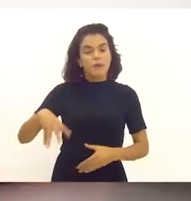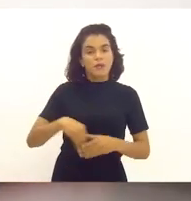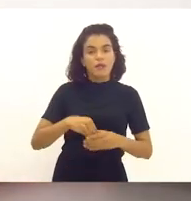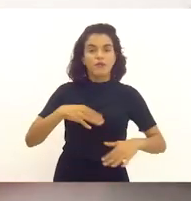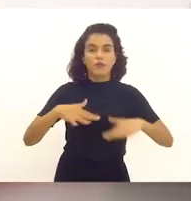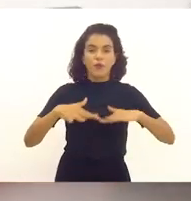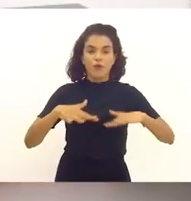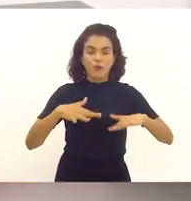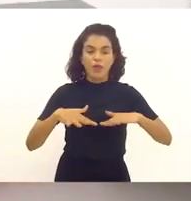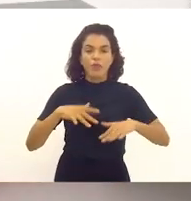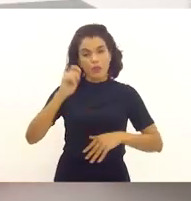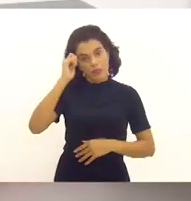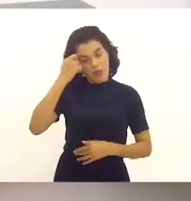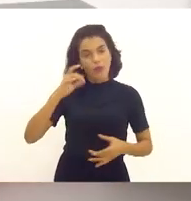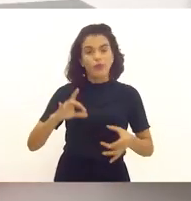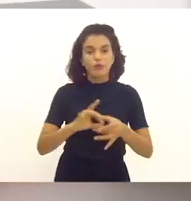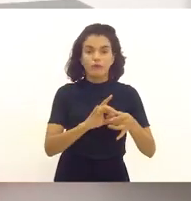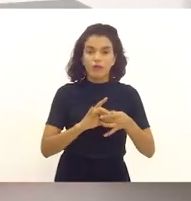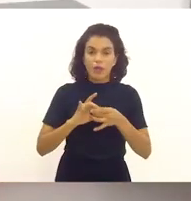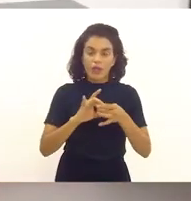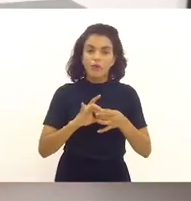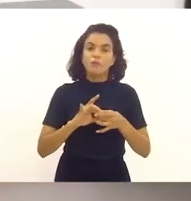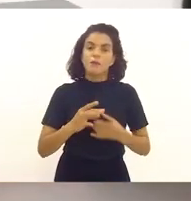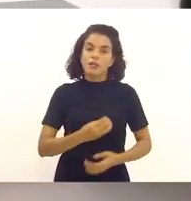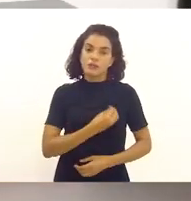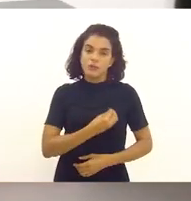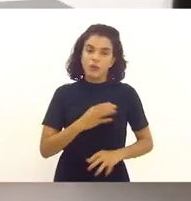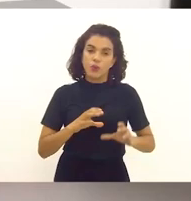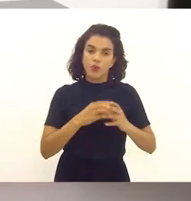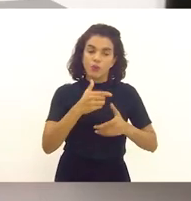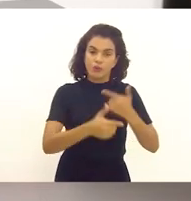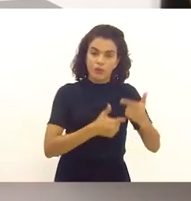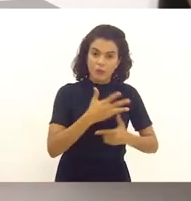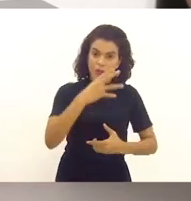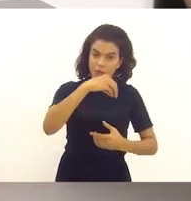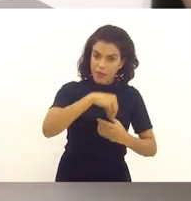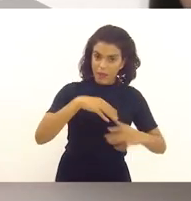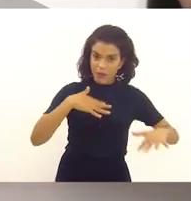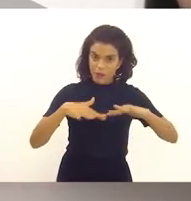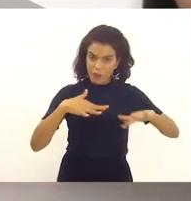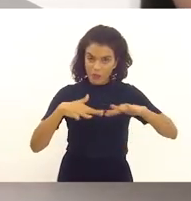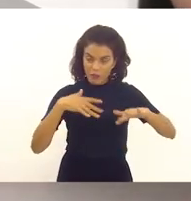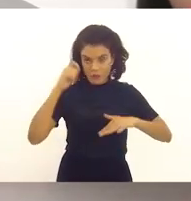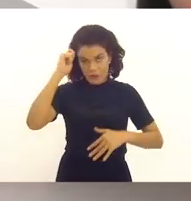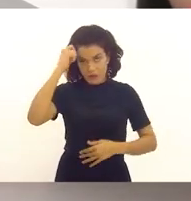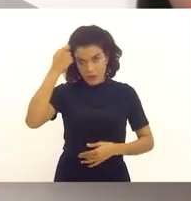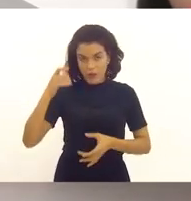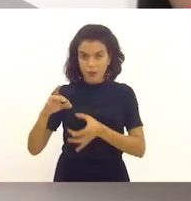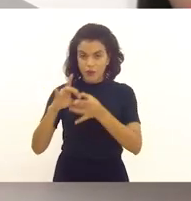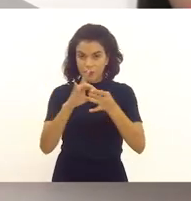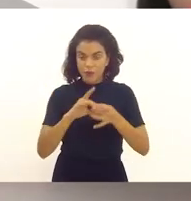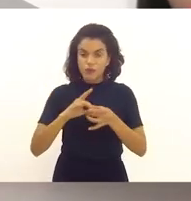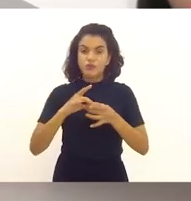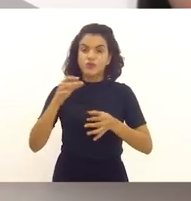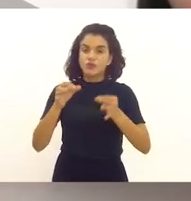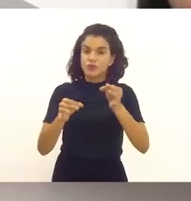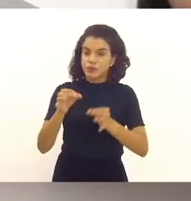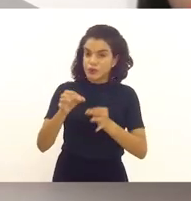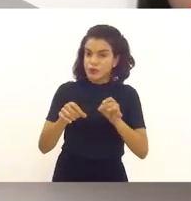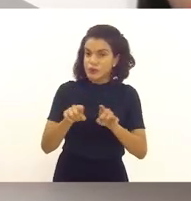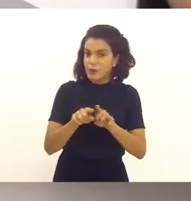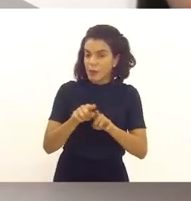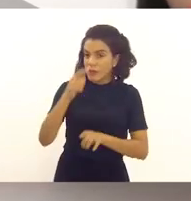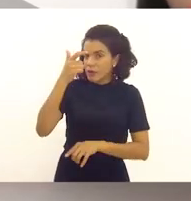negro Unificado é faço parte do grupo grupo de trabalho dentro do movimento negro Unificado jurídico e também